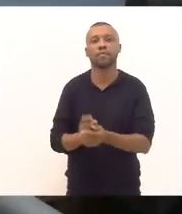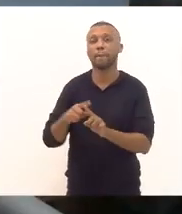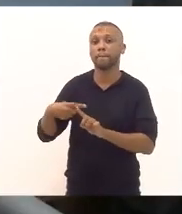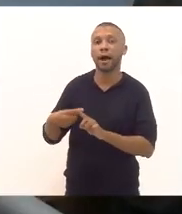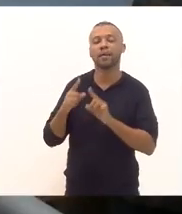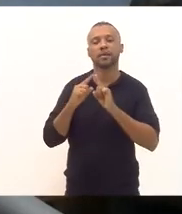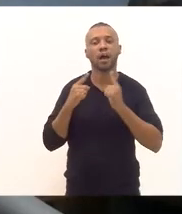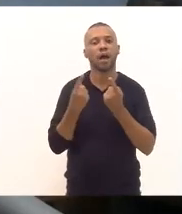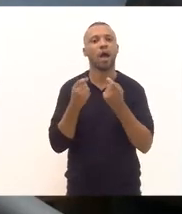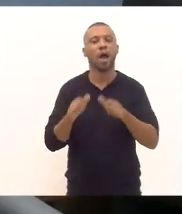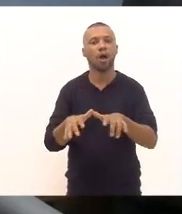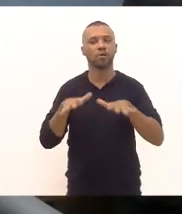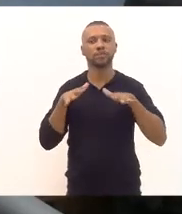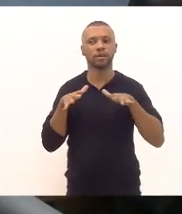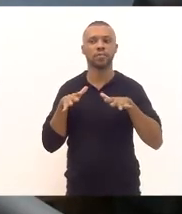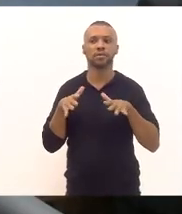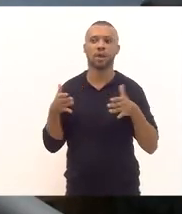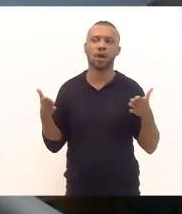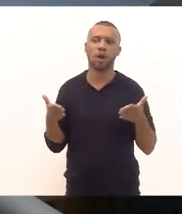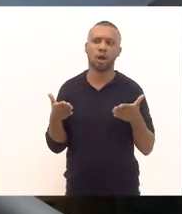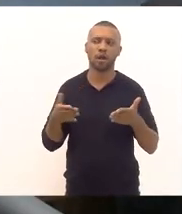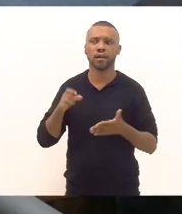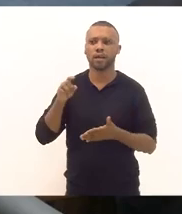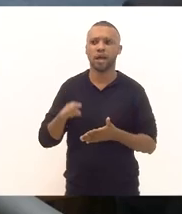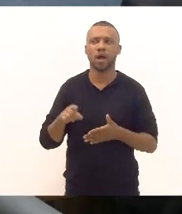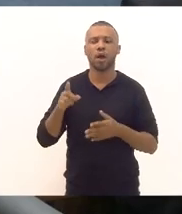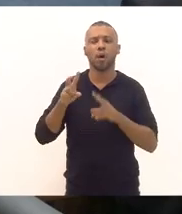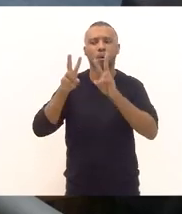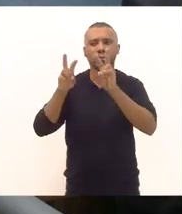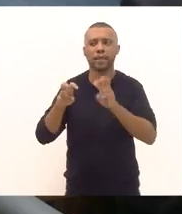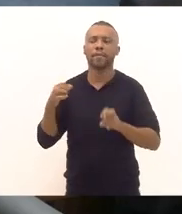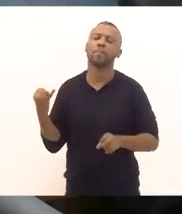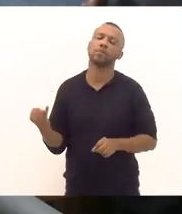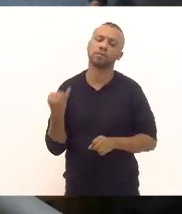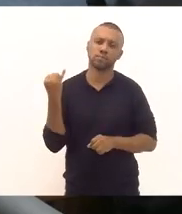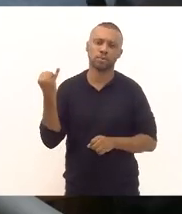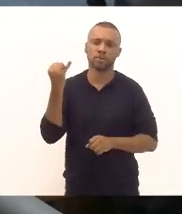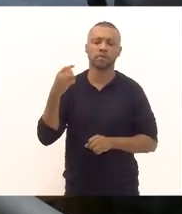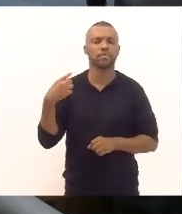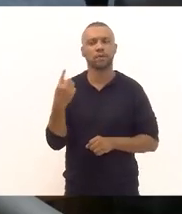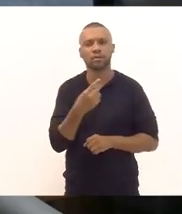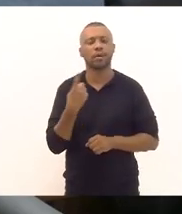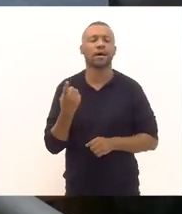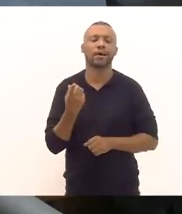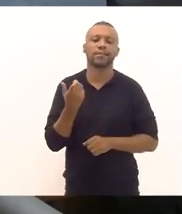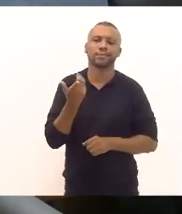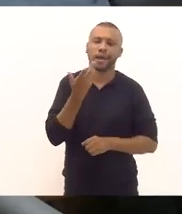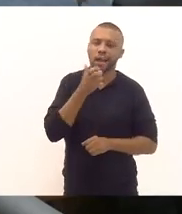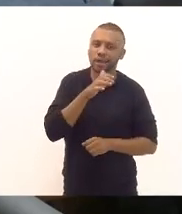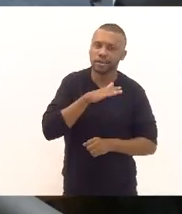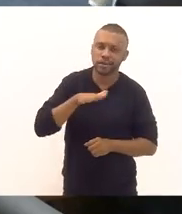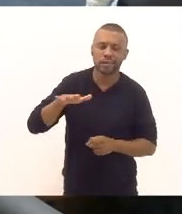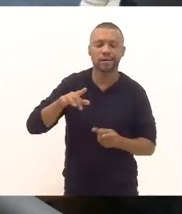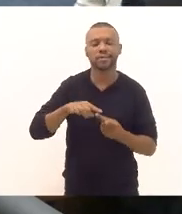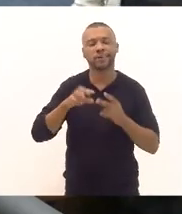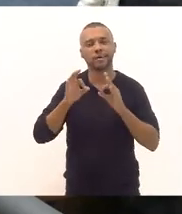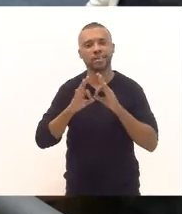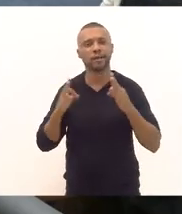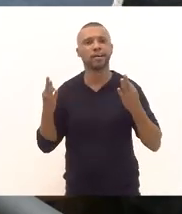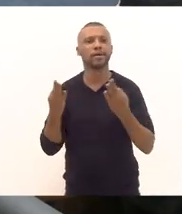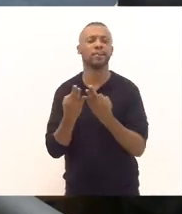audiências porque é um tema muito caro para nós as crianças as